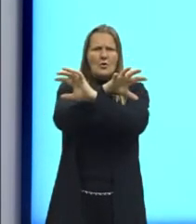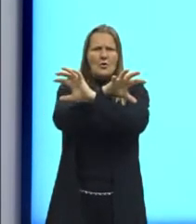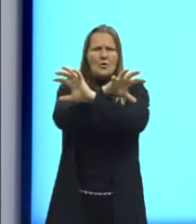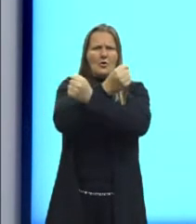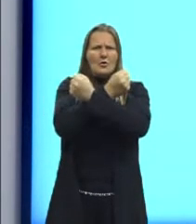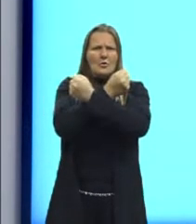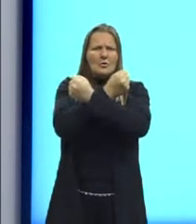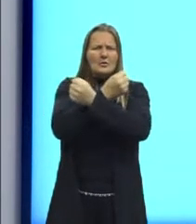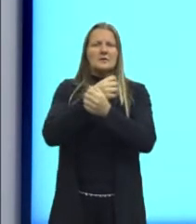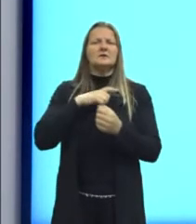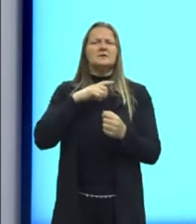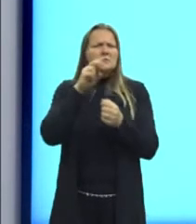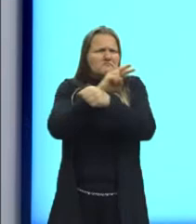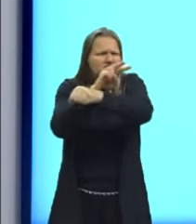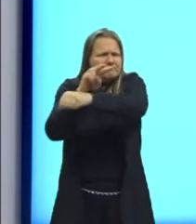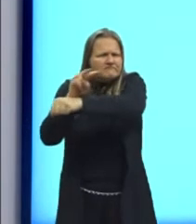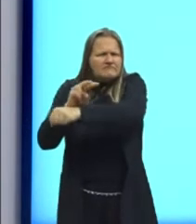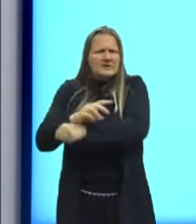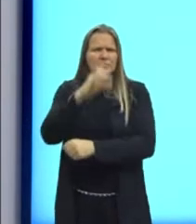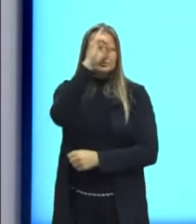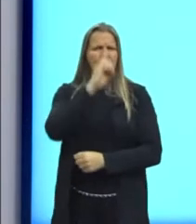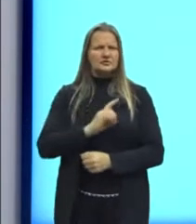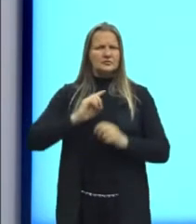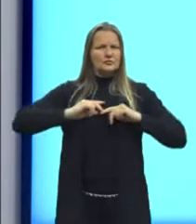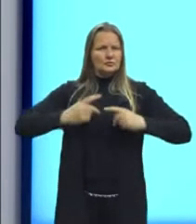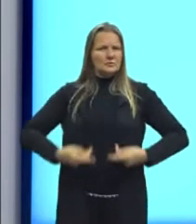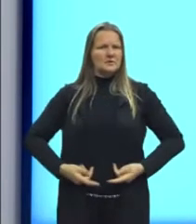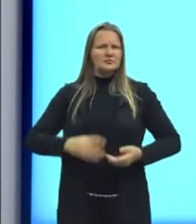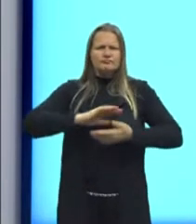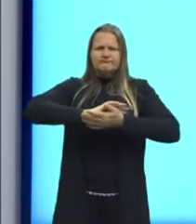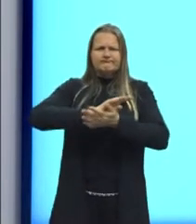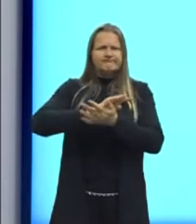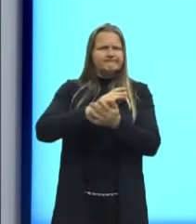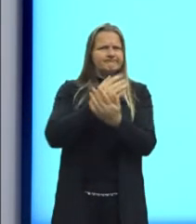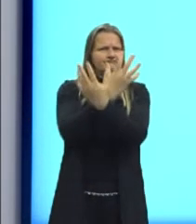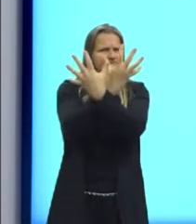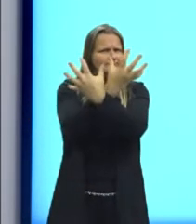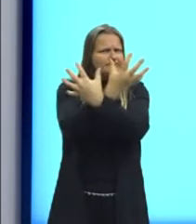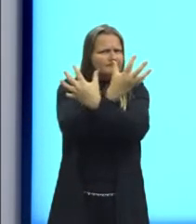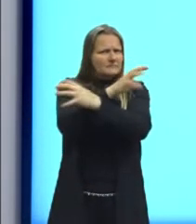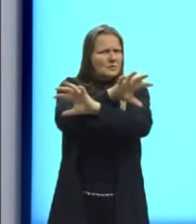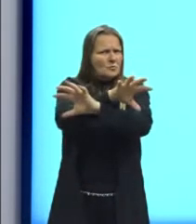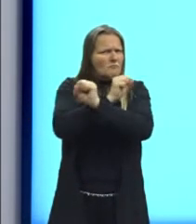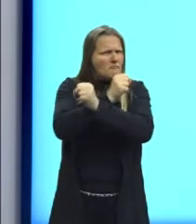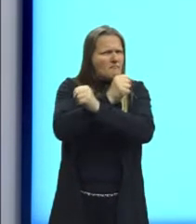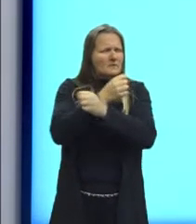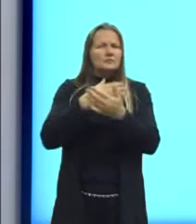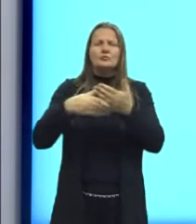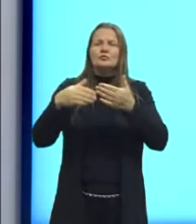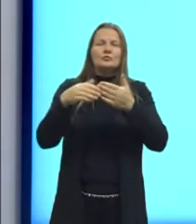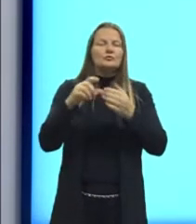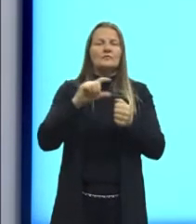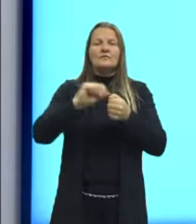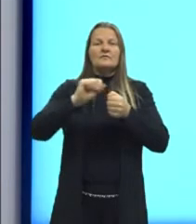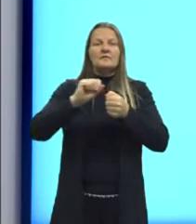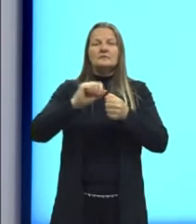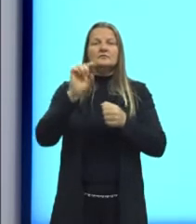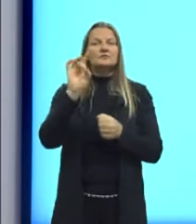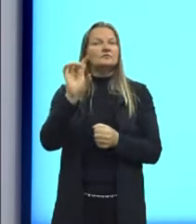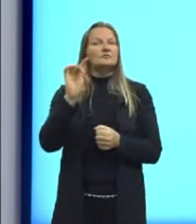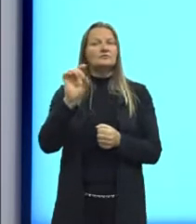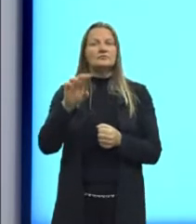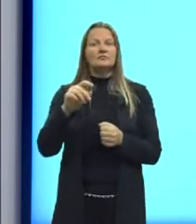vigilância violação dos Direitos Humanos mas é importante a gente ressaltar que isso não foi feito só